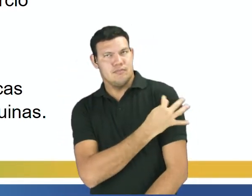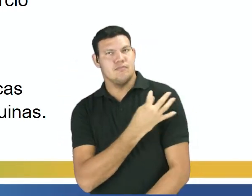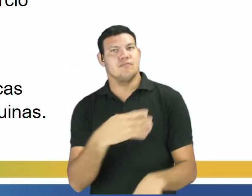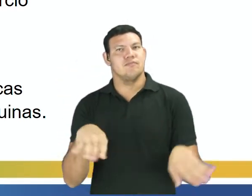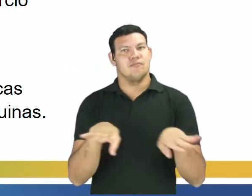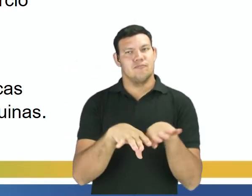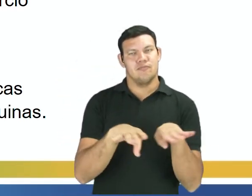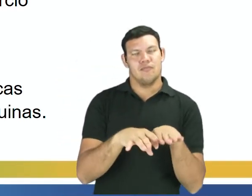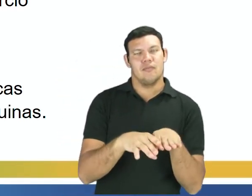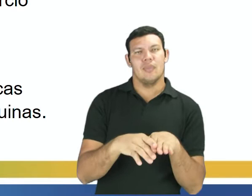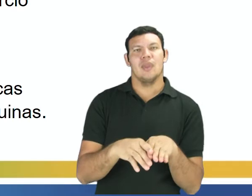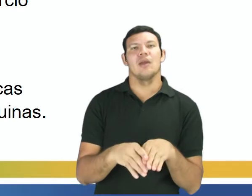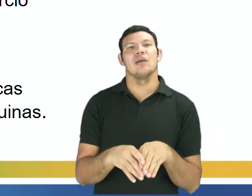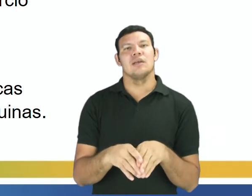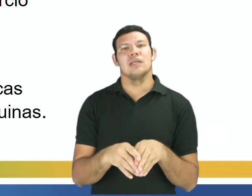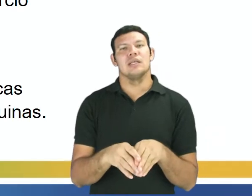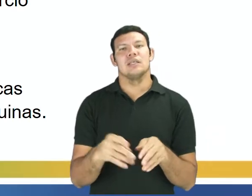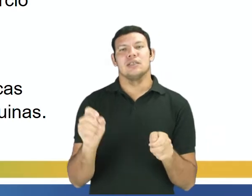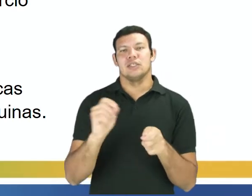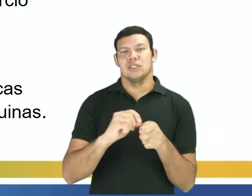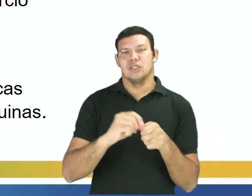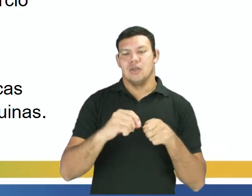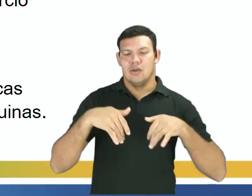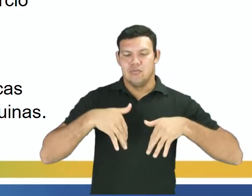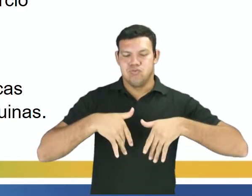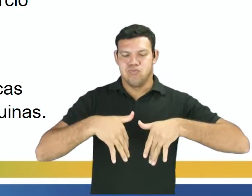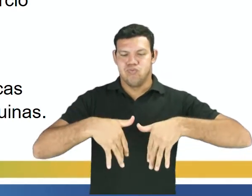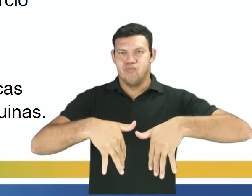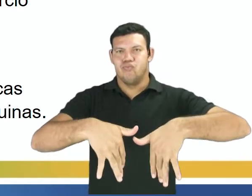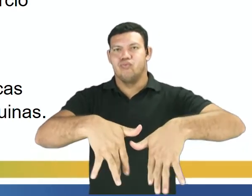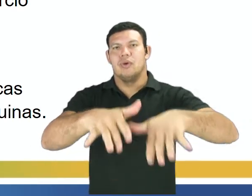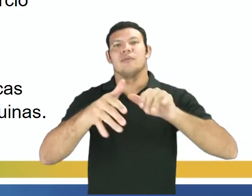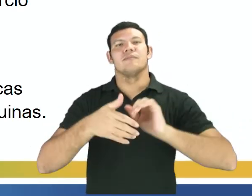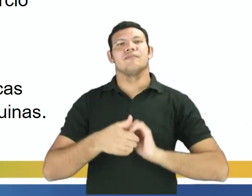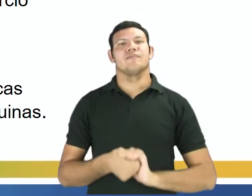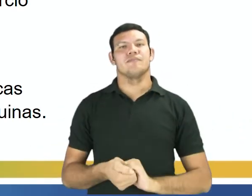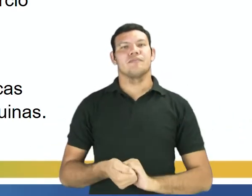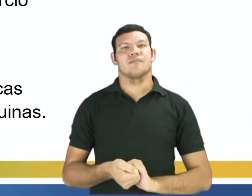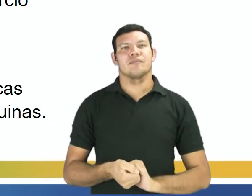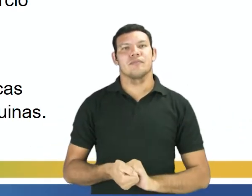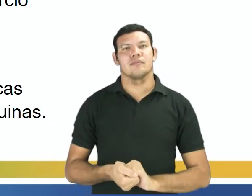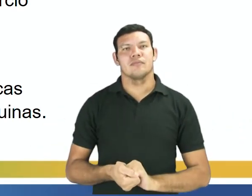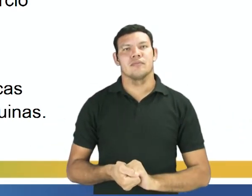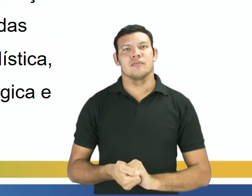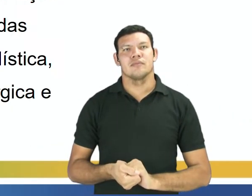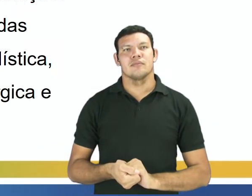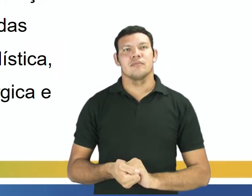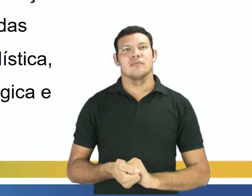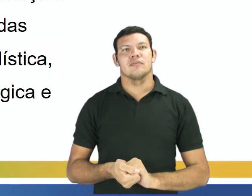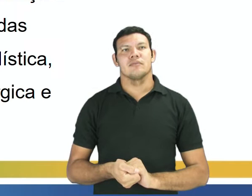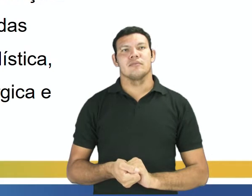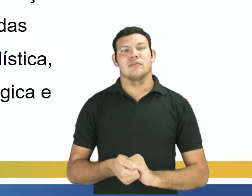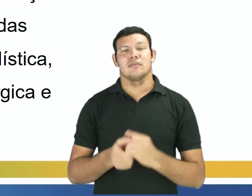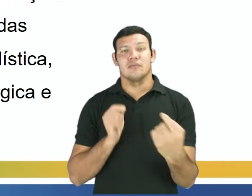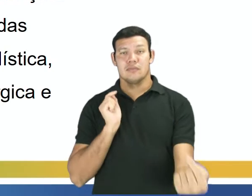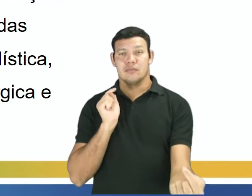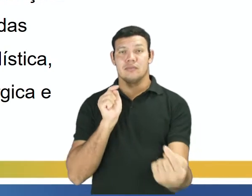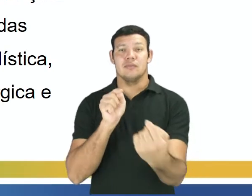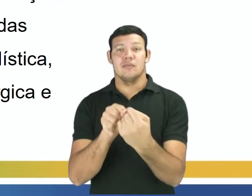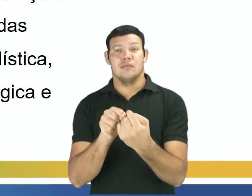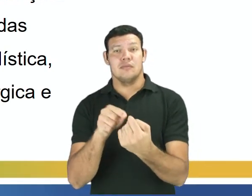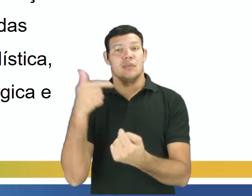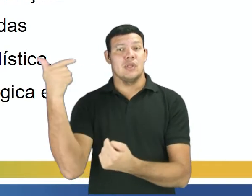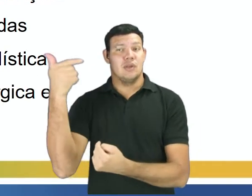de produzir, outras técnicas de desenvolvimento para superar a concorrência. Em relação à segunda